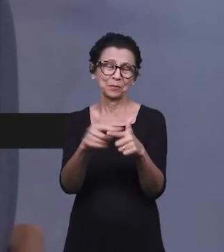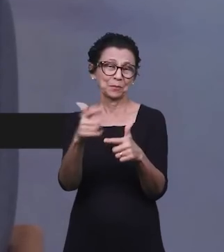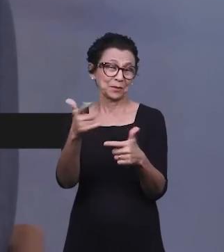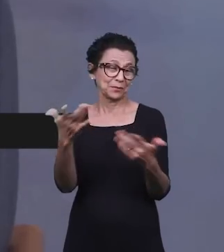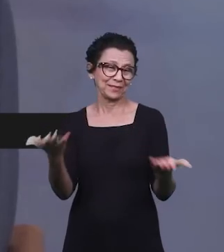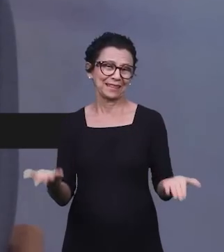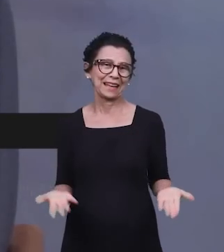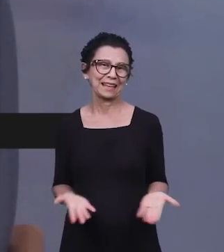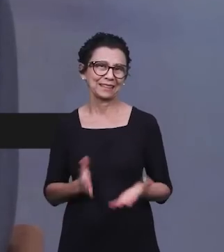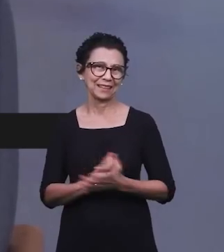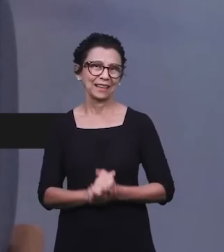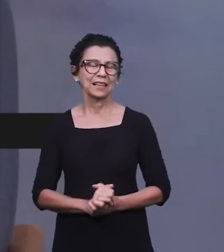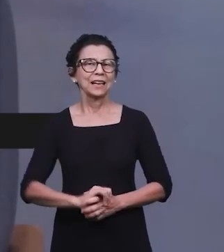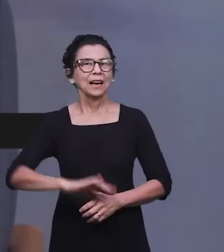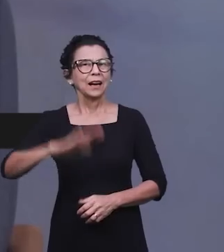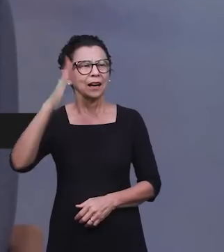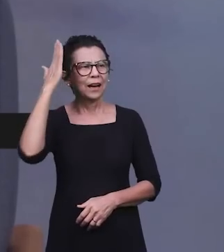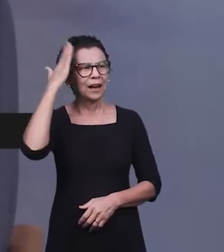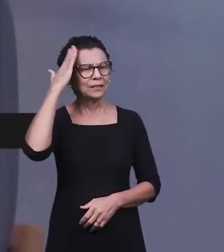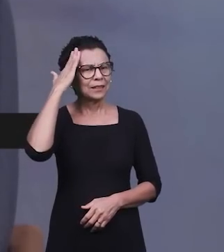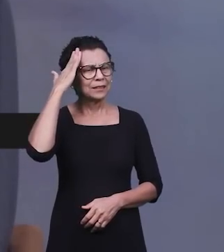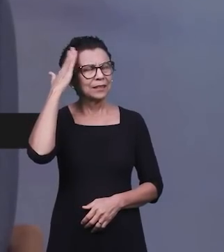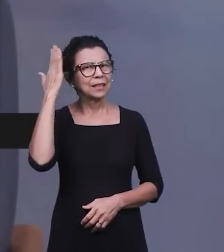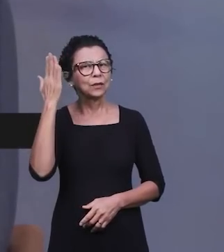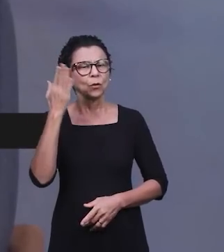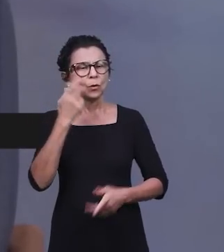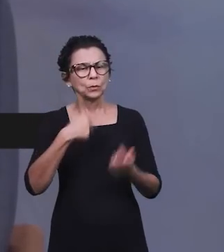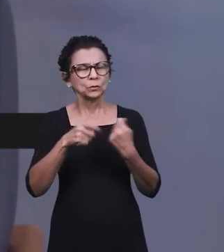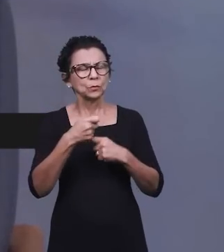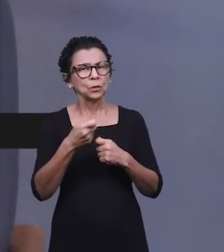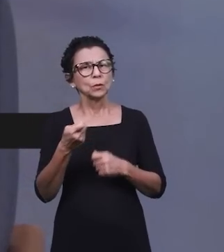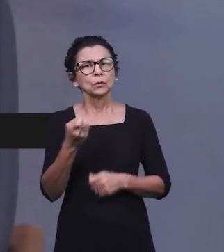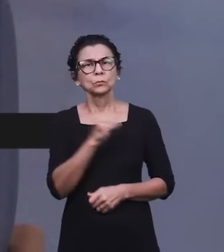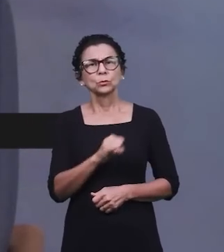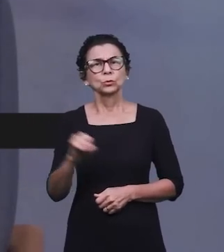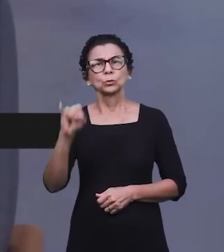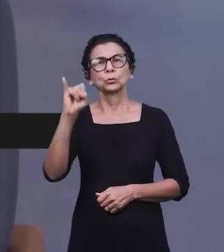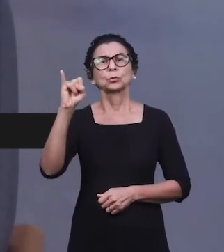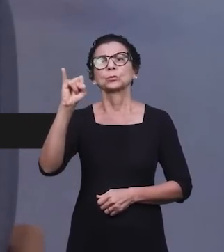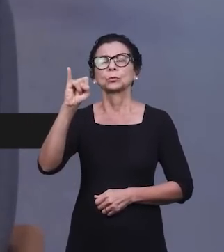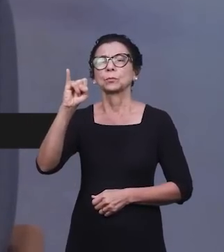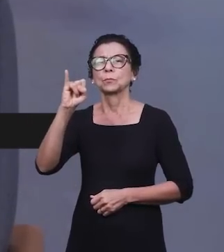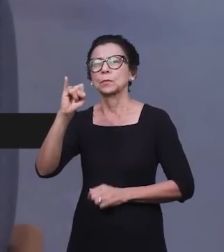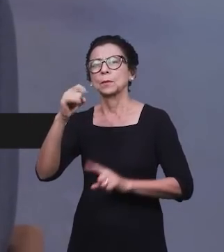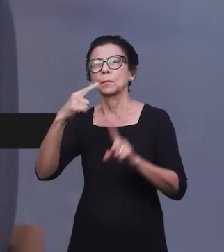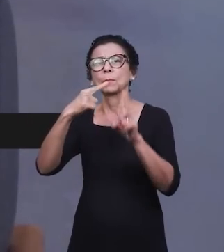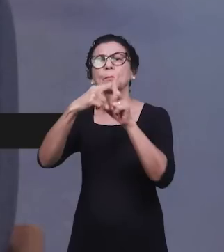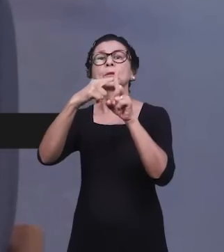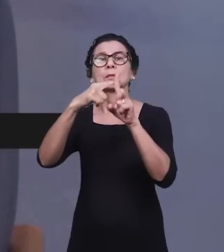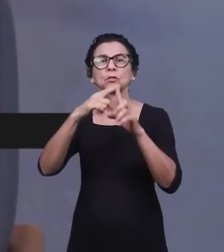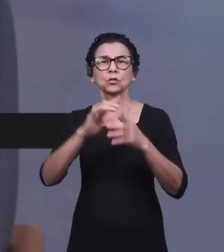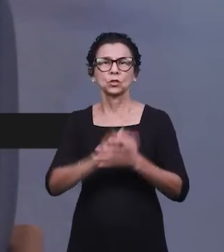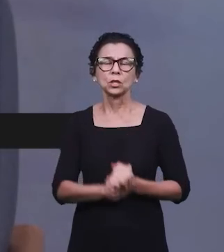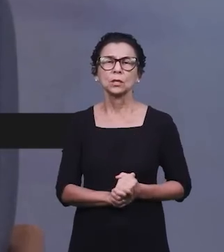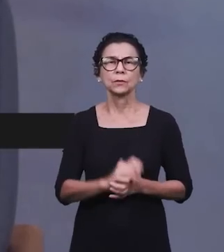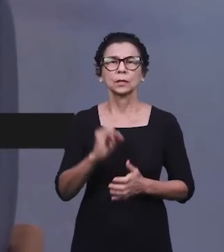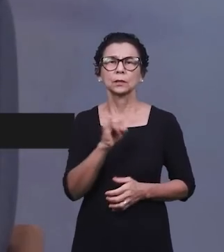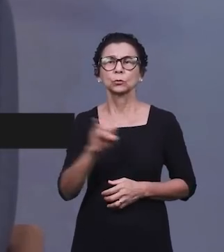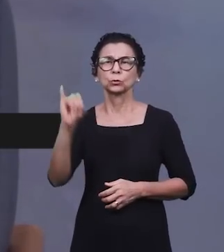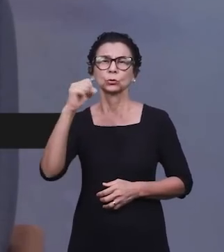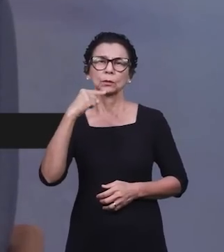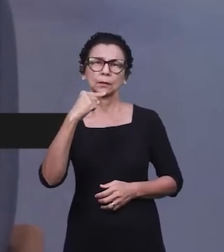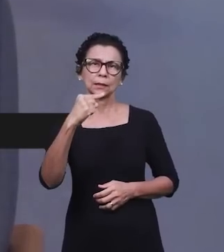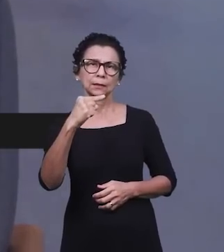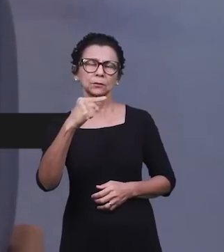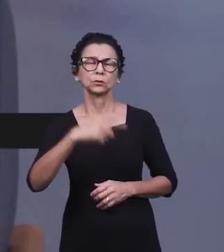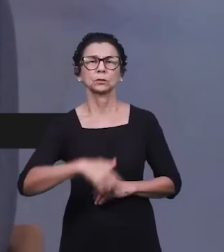você vai entender como ele funciona, o que é o juro positivo, que nós falamos aqui, que é a rentabilidade do investimento, o que é o juro negativo, e você